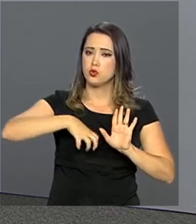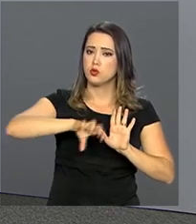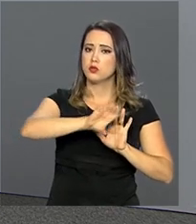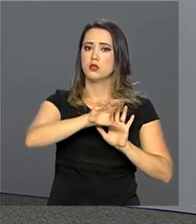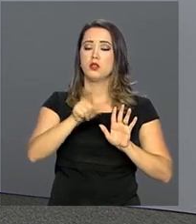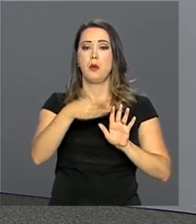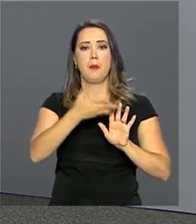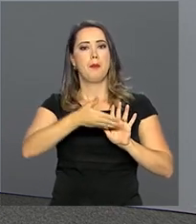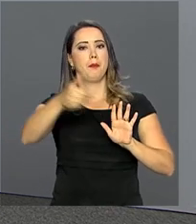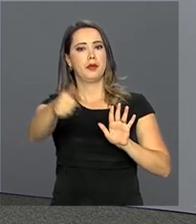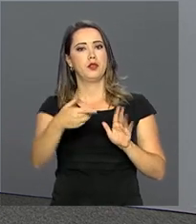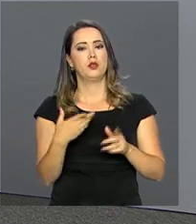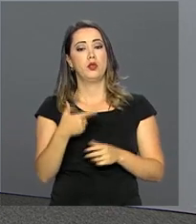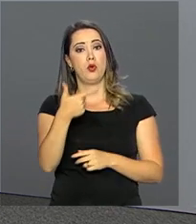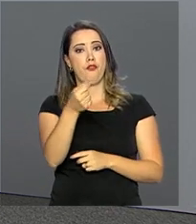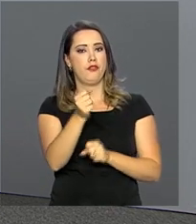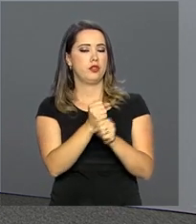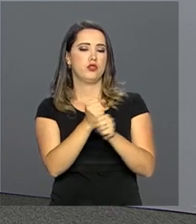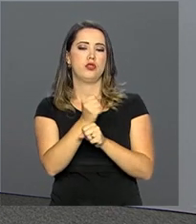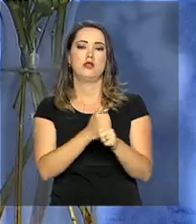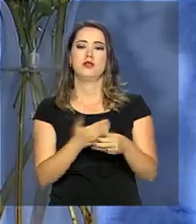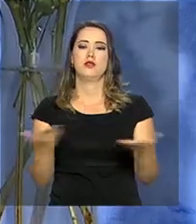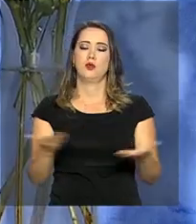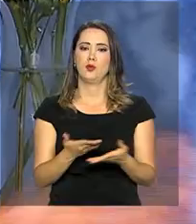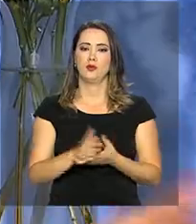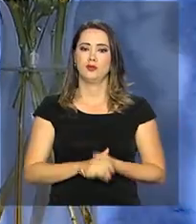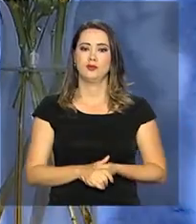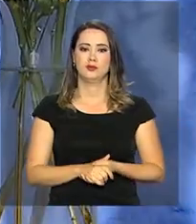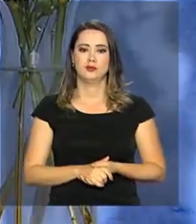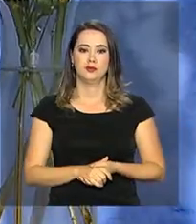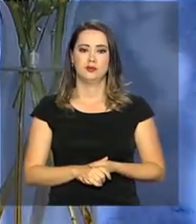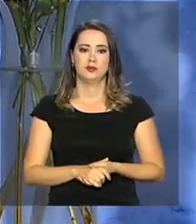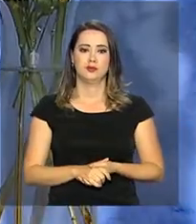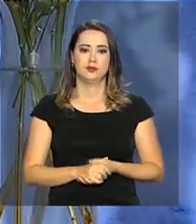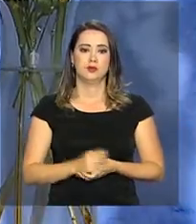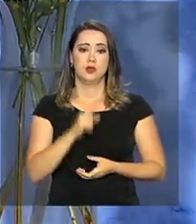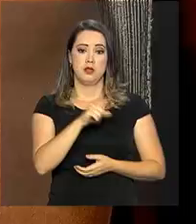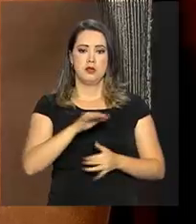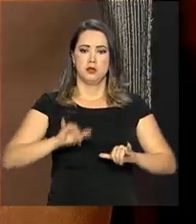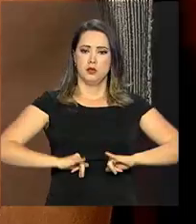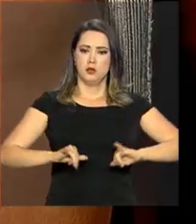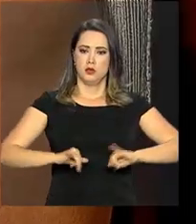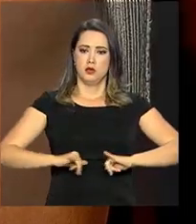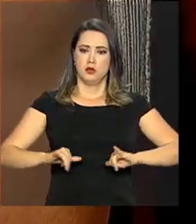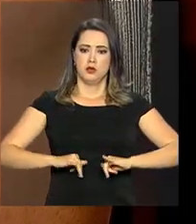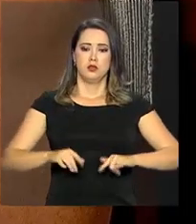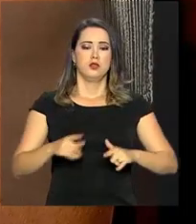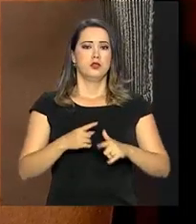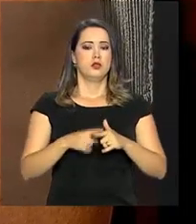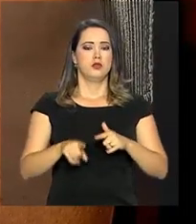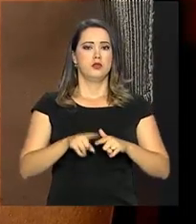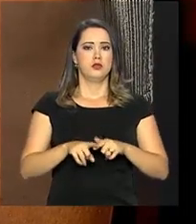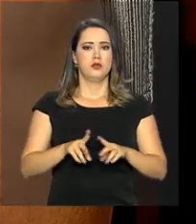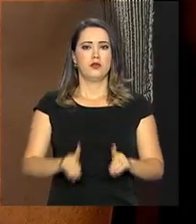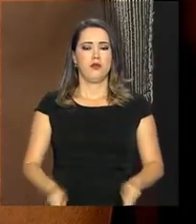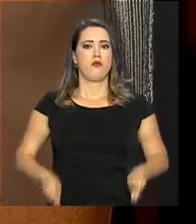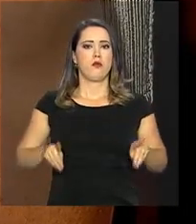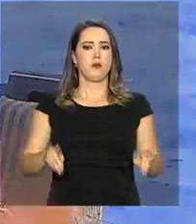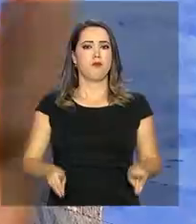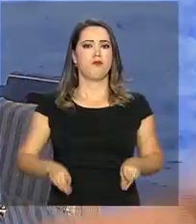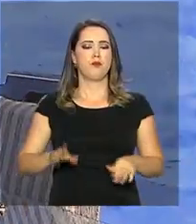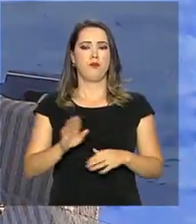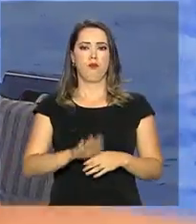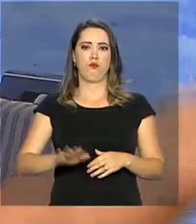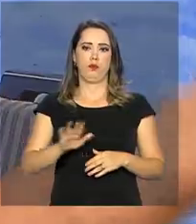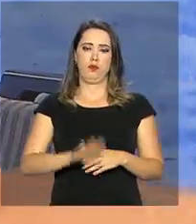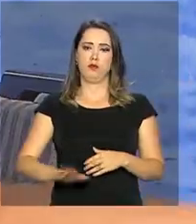de doações em 20 anos edilamar sofreu paralisia infantil quando criança depois